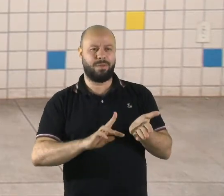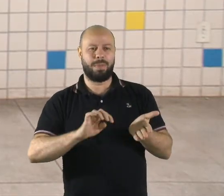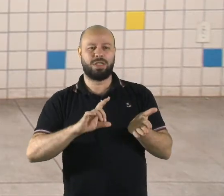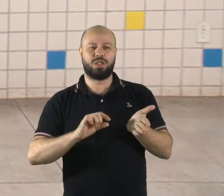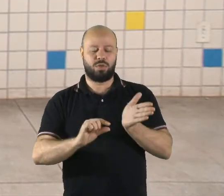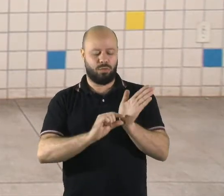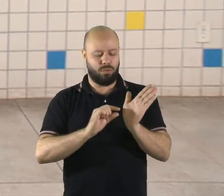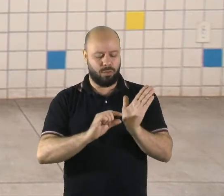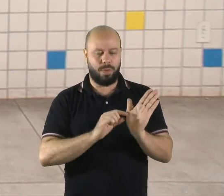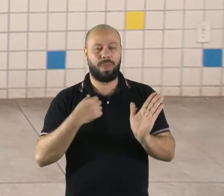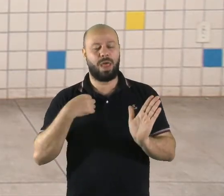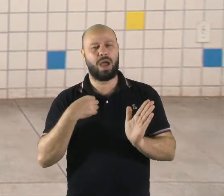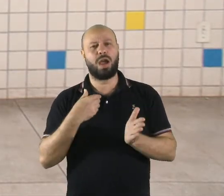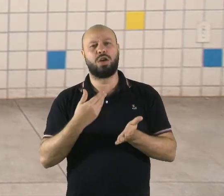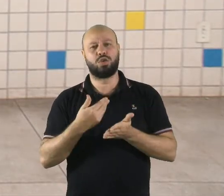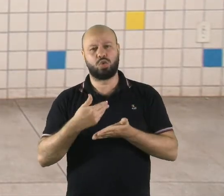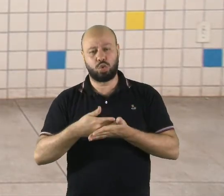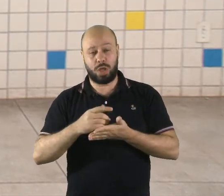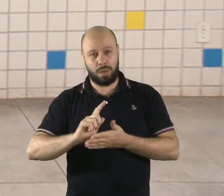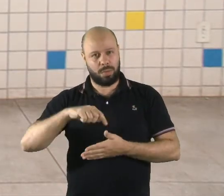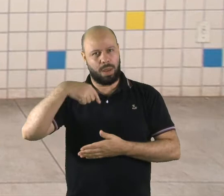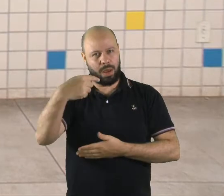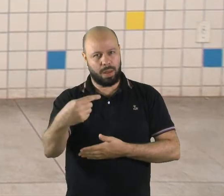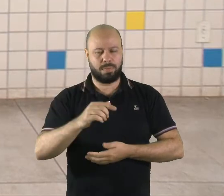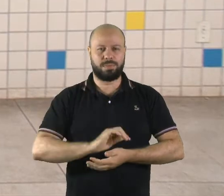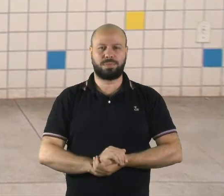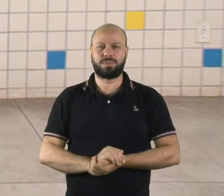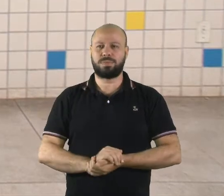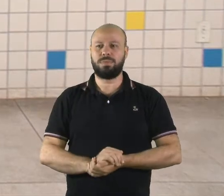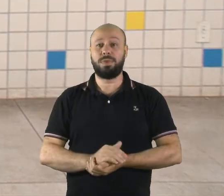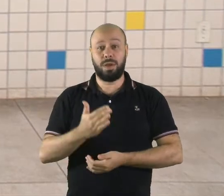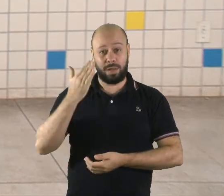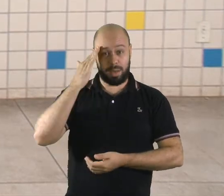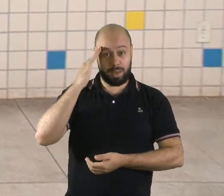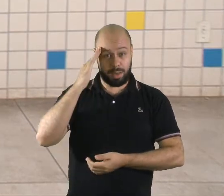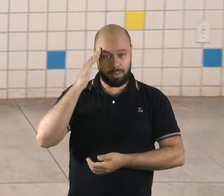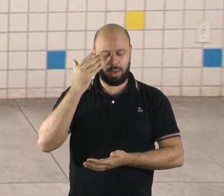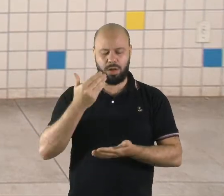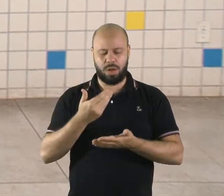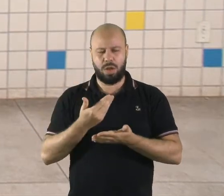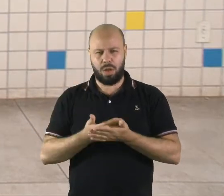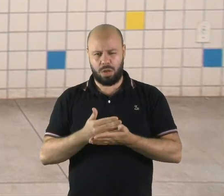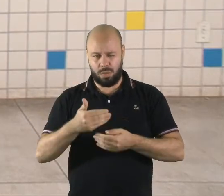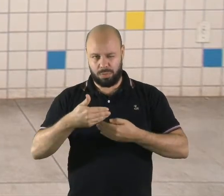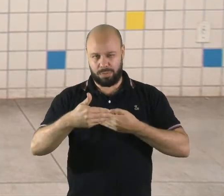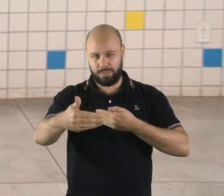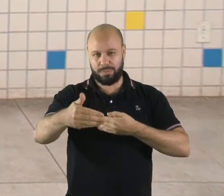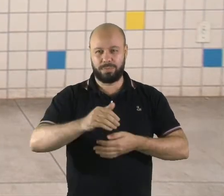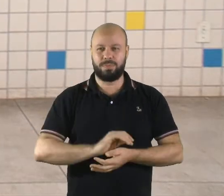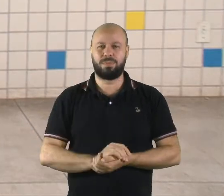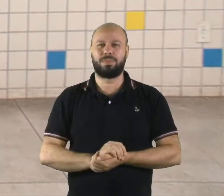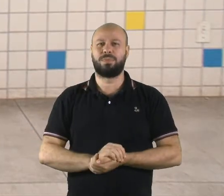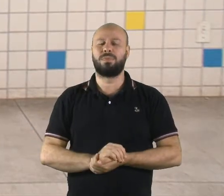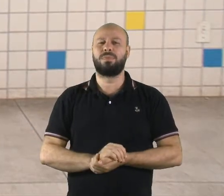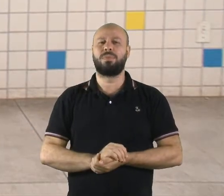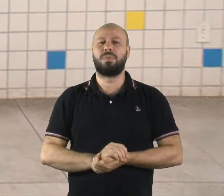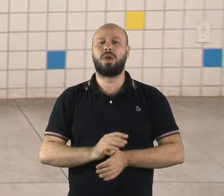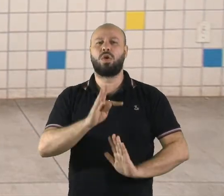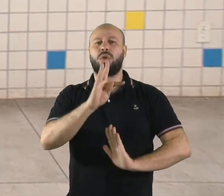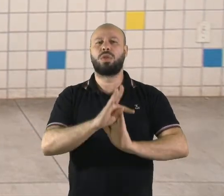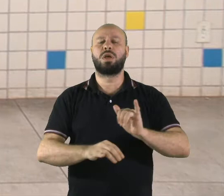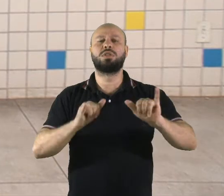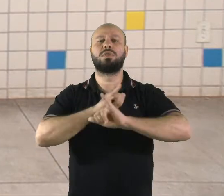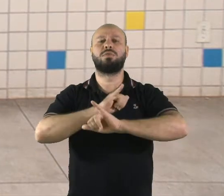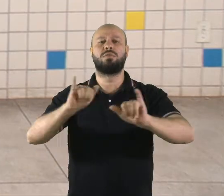próxima aula. Estão entendendo? Continuando aqui a nossa aula. Bem, no seu texto